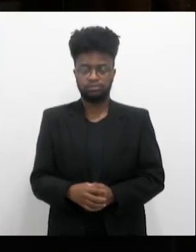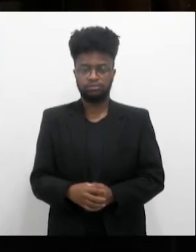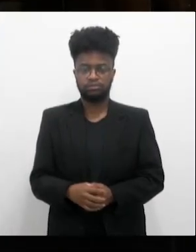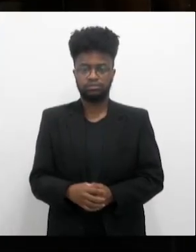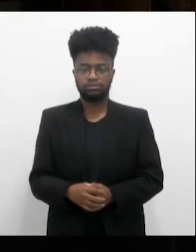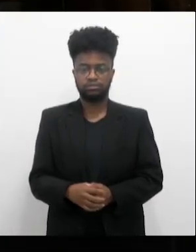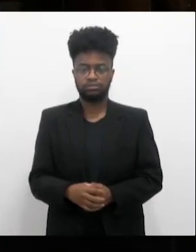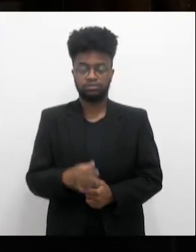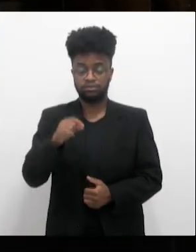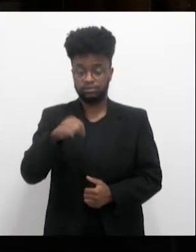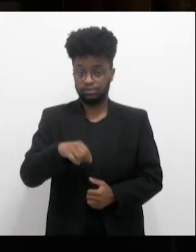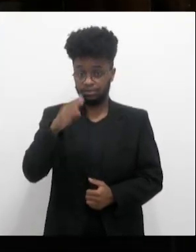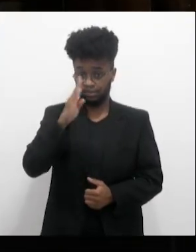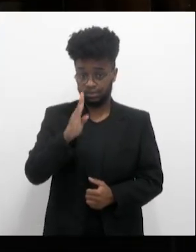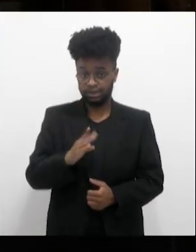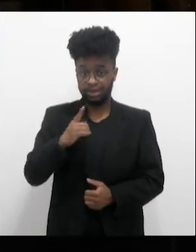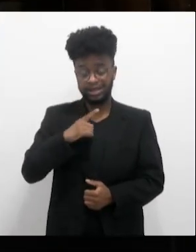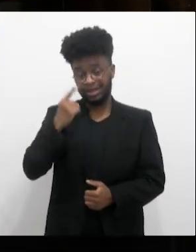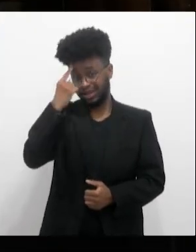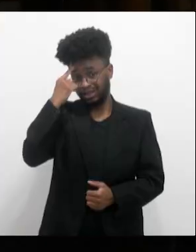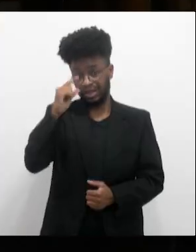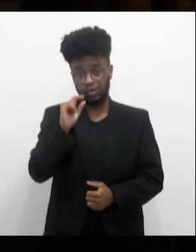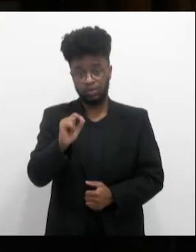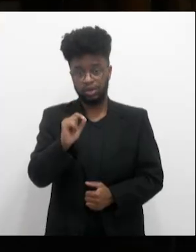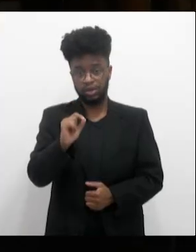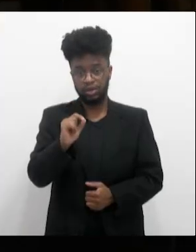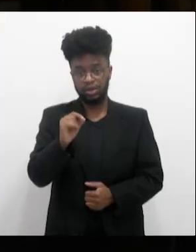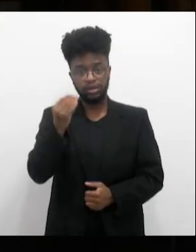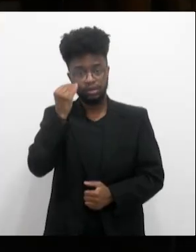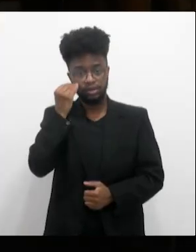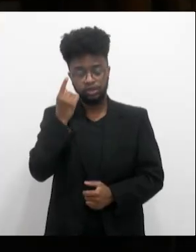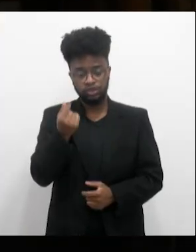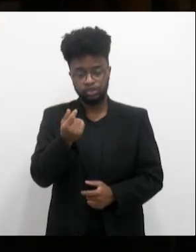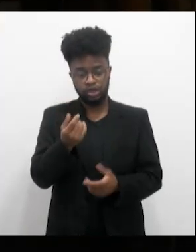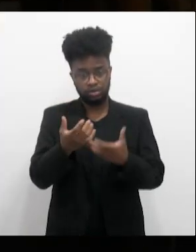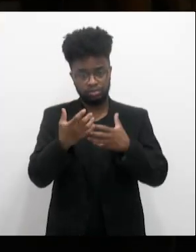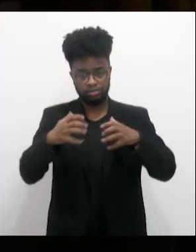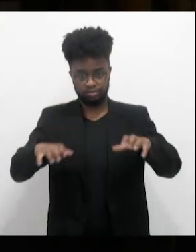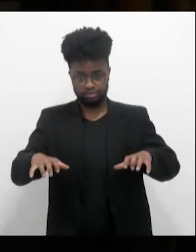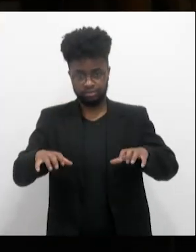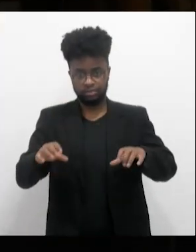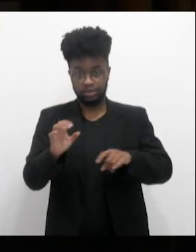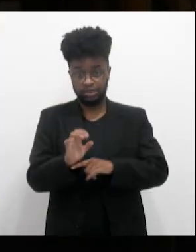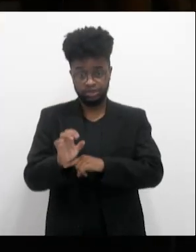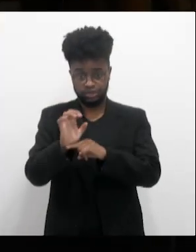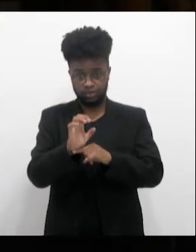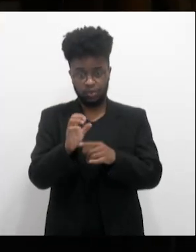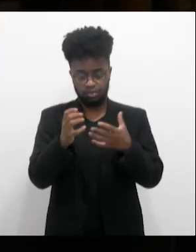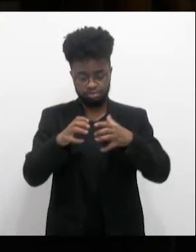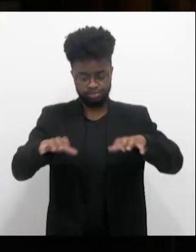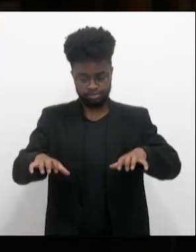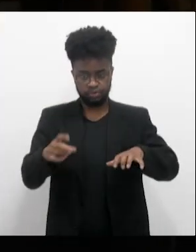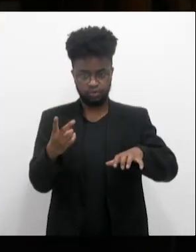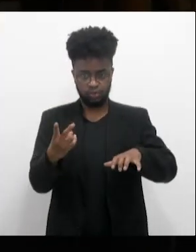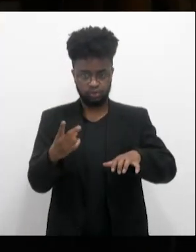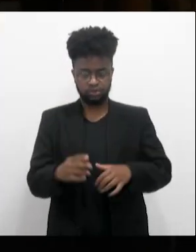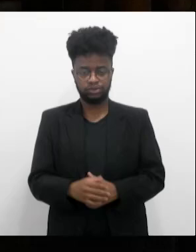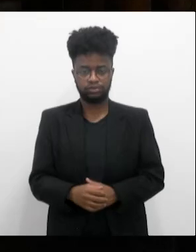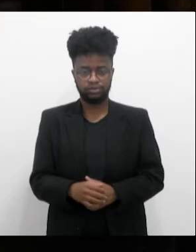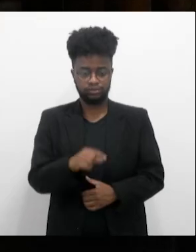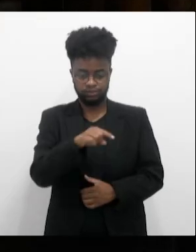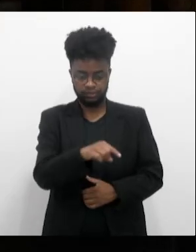veio para o Brasil uma ideia de dividir esses fundos dos estados em dois, no